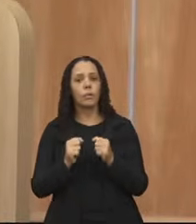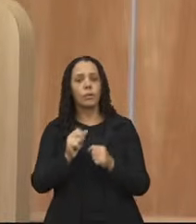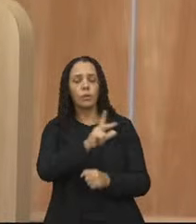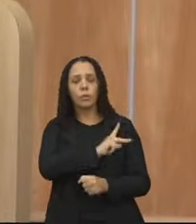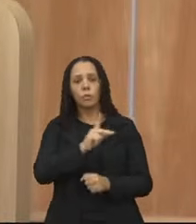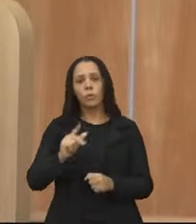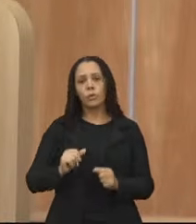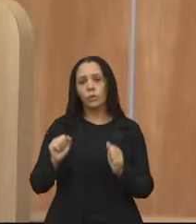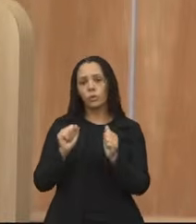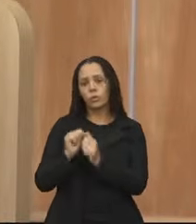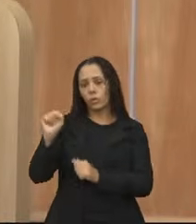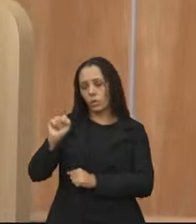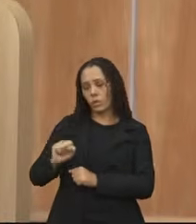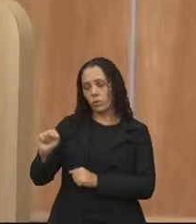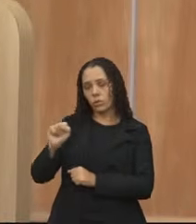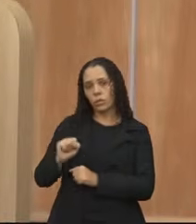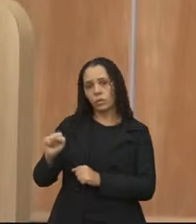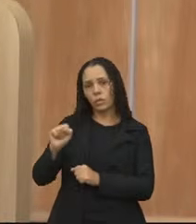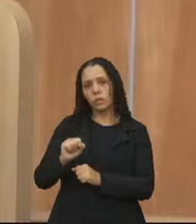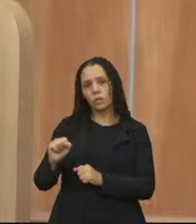com a Associação Comercial e com a OAB,